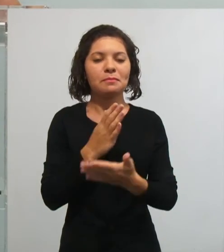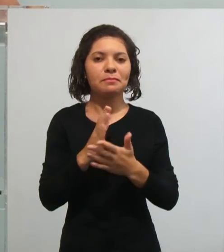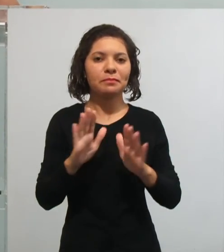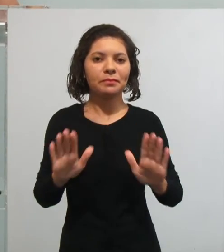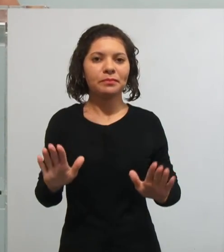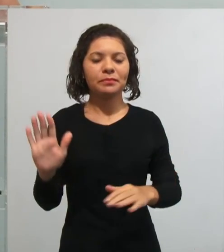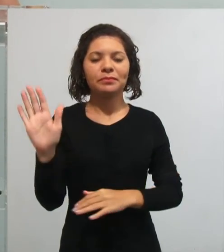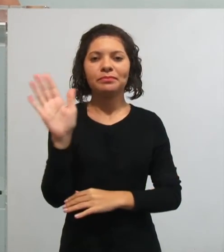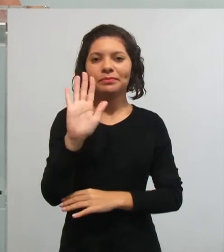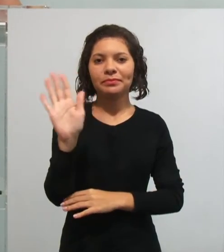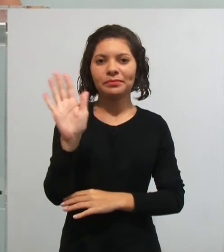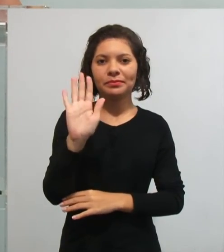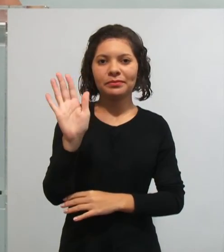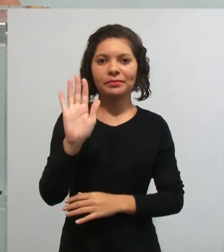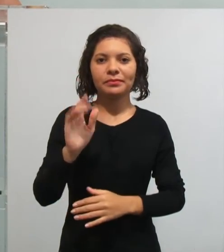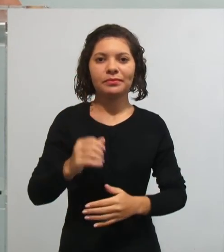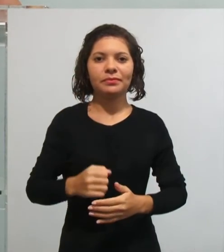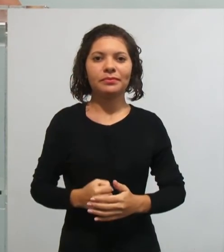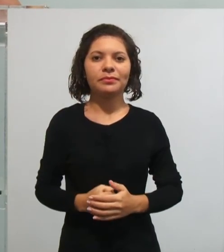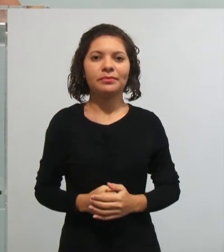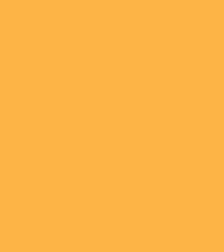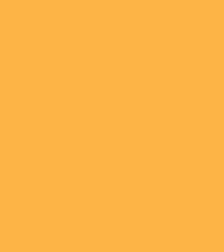gente se vê na próxima.